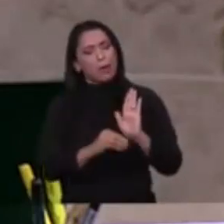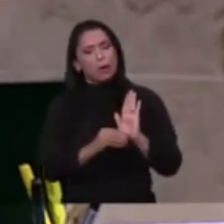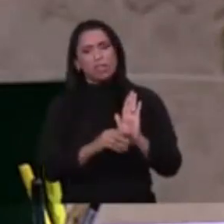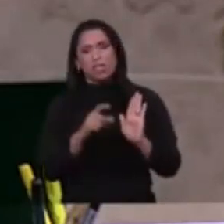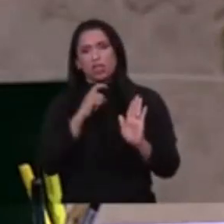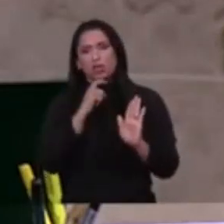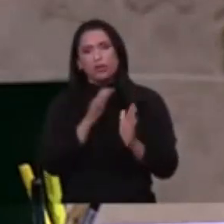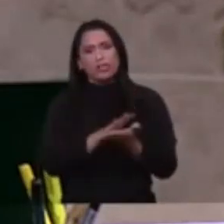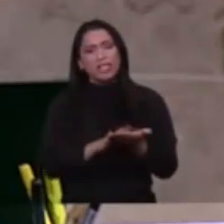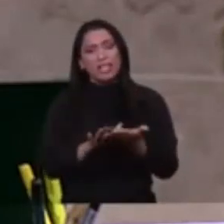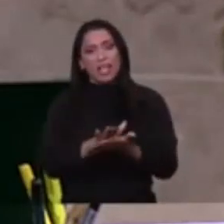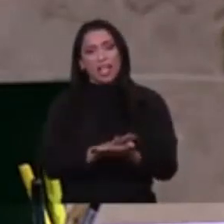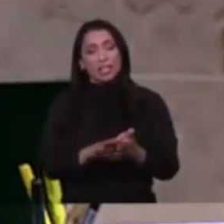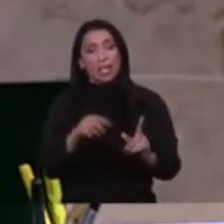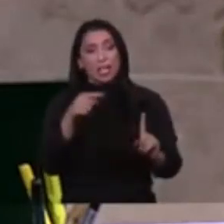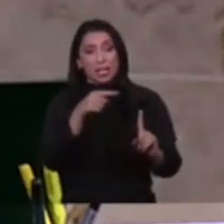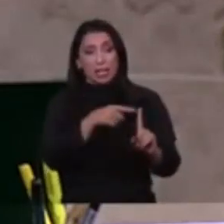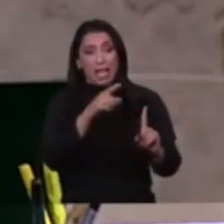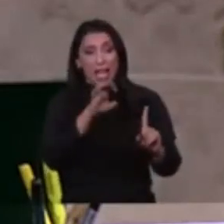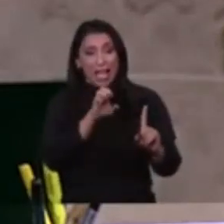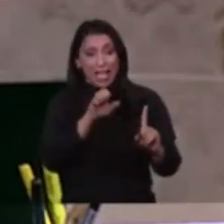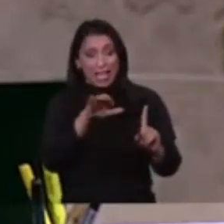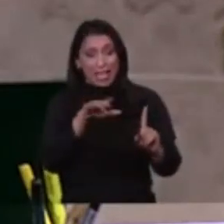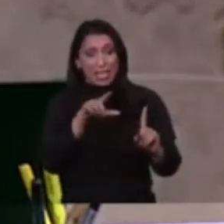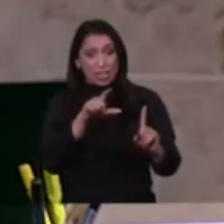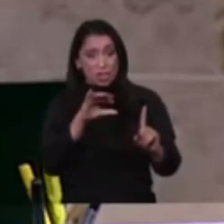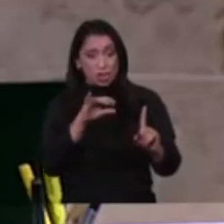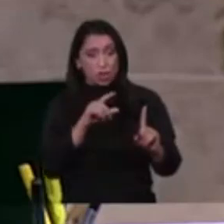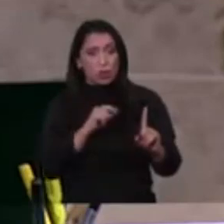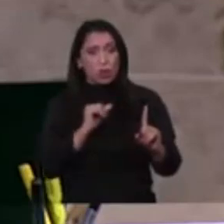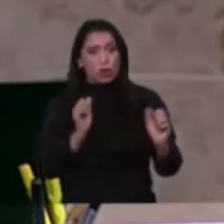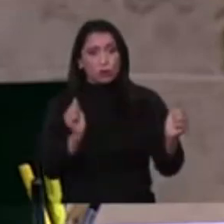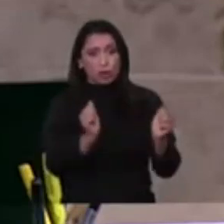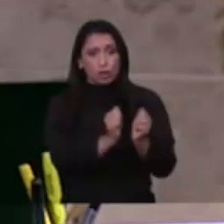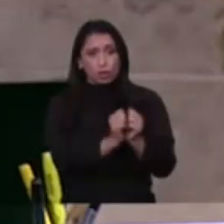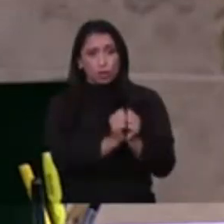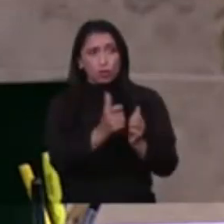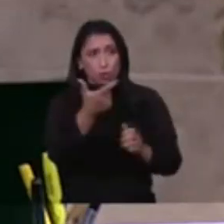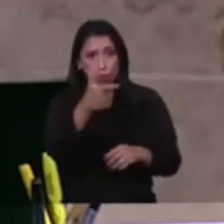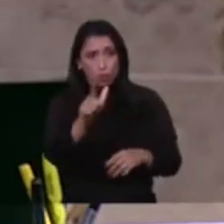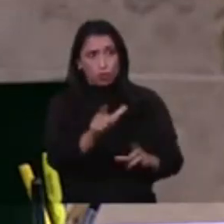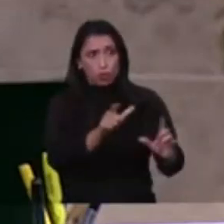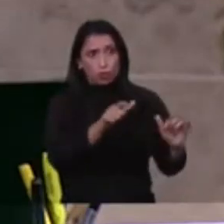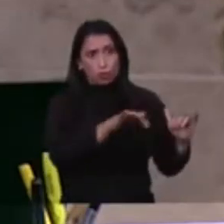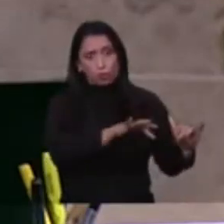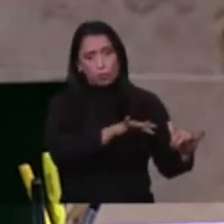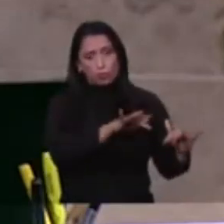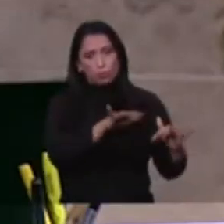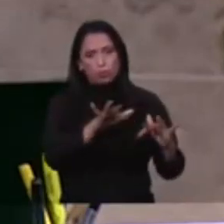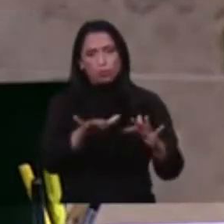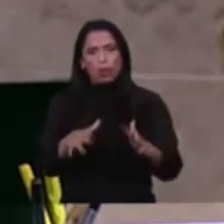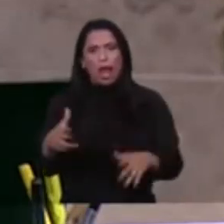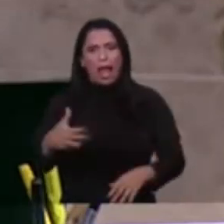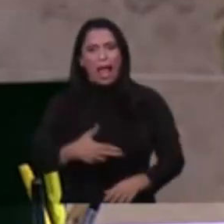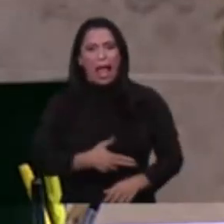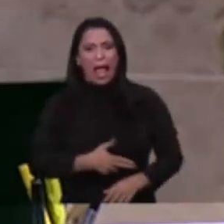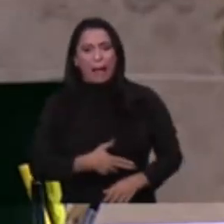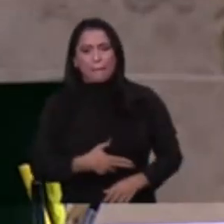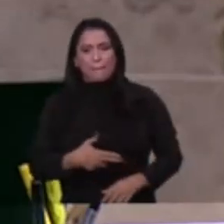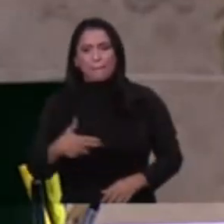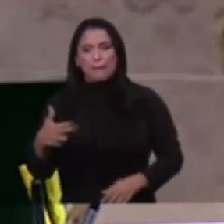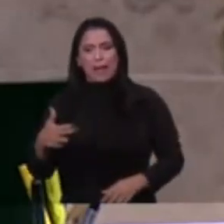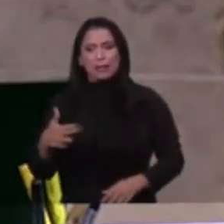dúvida razoável, que Aécio se associou criminosamente aos demais indivíduos para, armados,